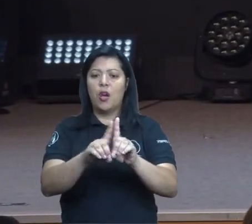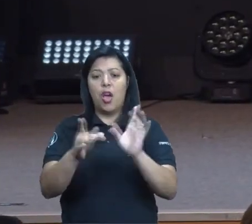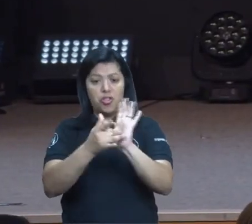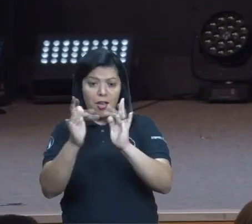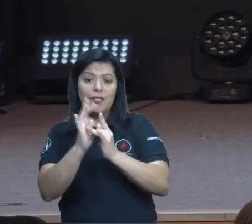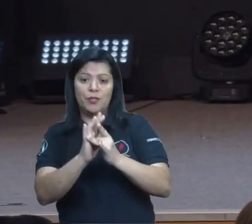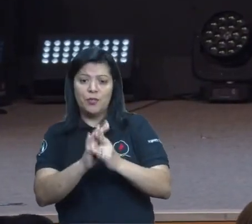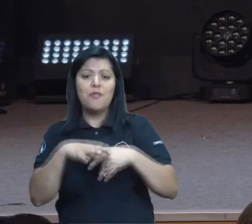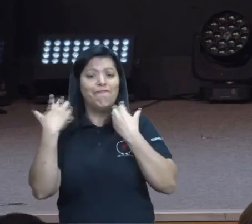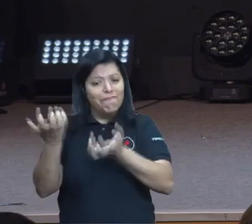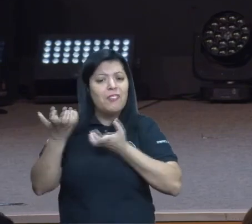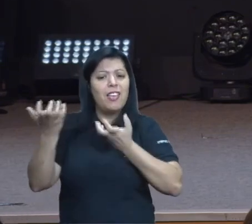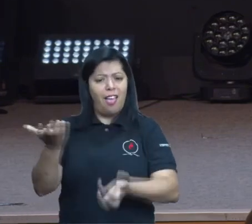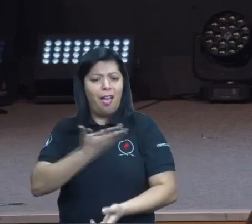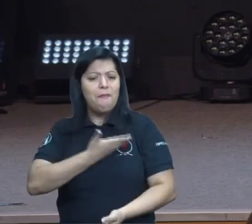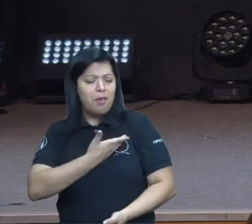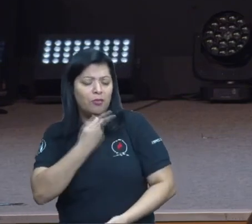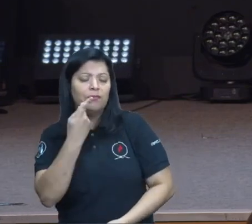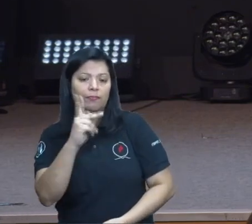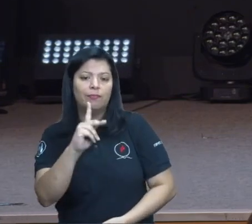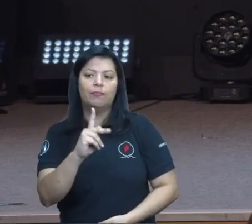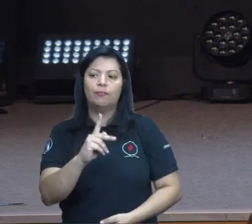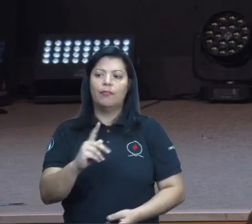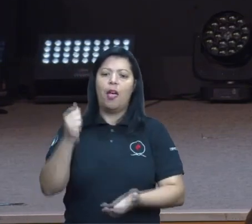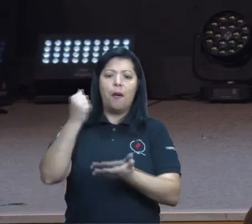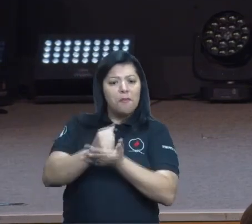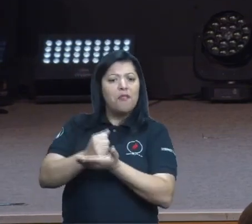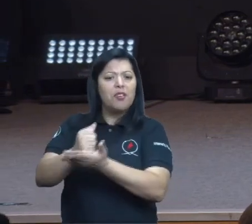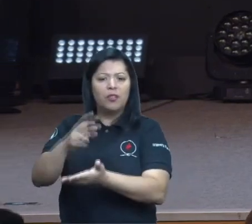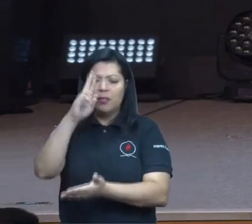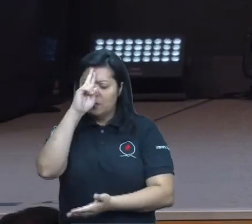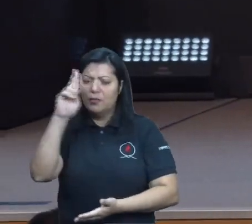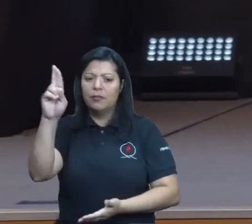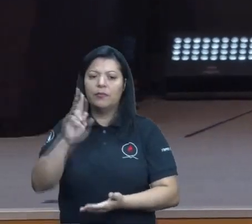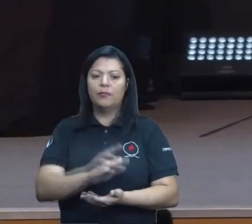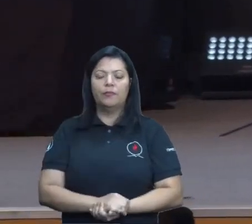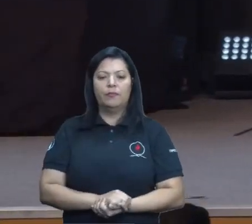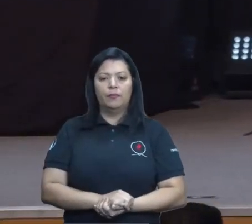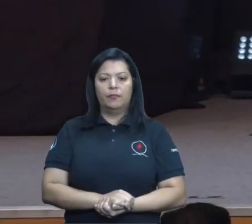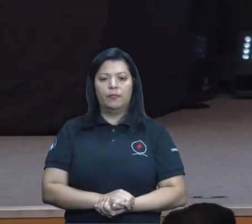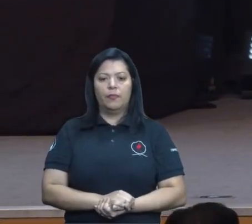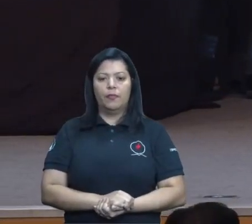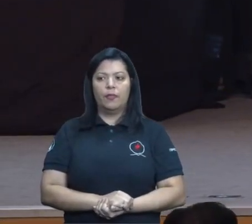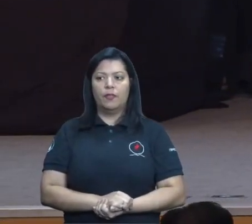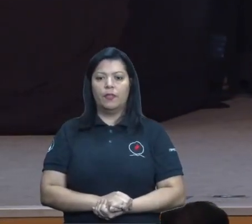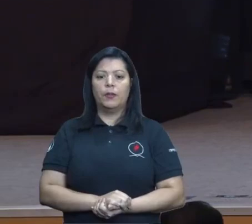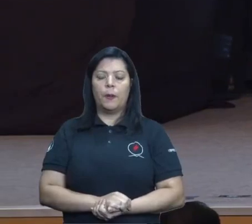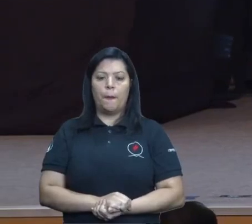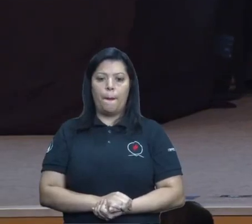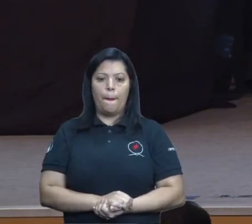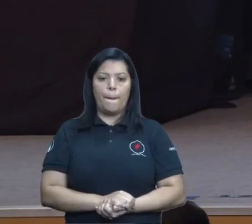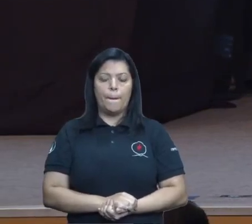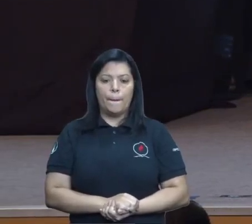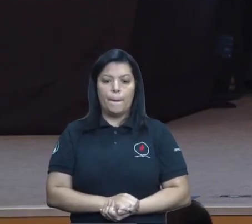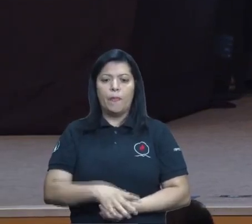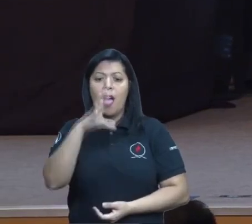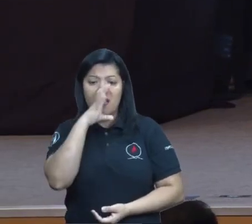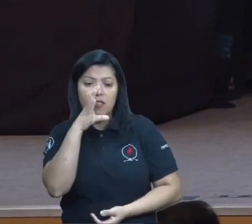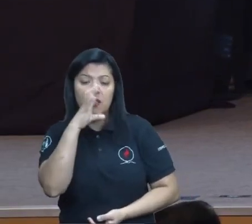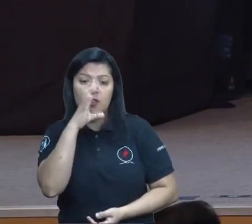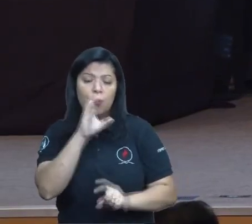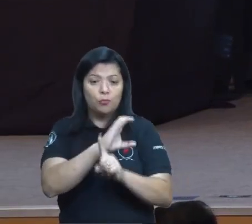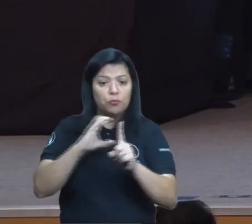teu Senhor e teu provedor alguém que está me ouvindo aqui agora nunca antes numa igreja evangélica